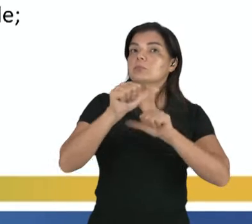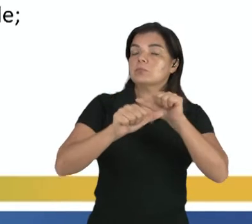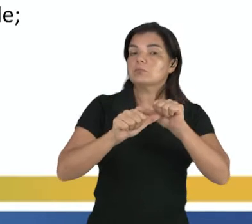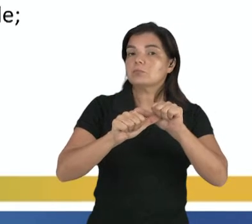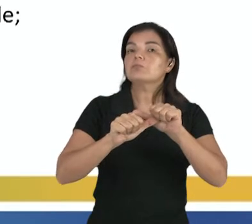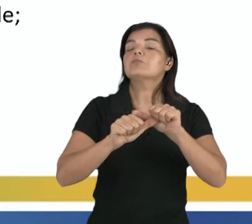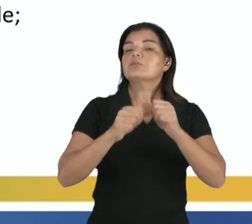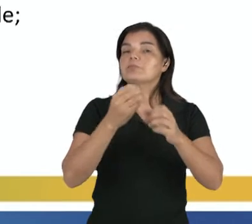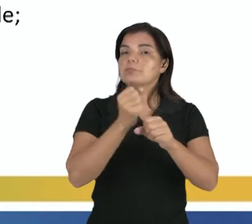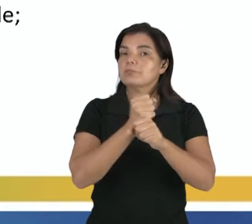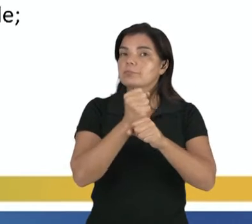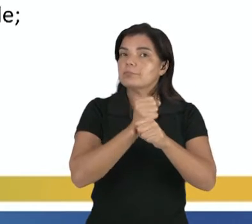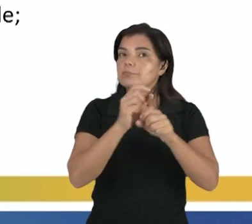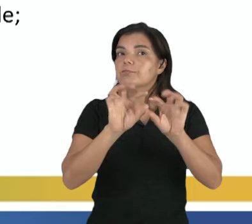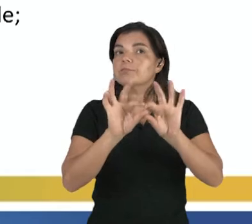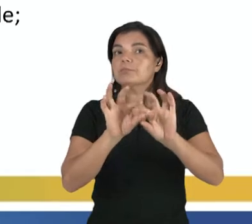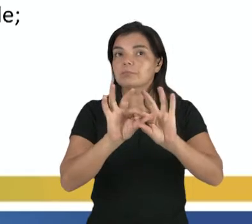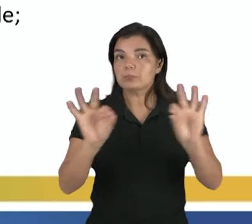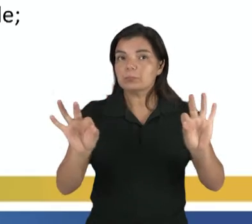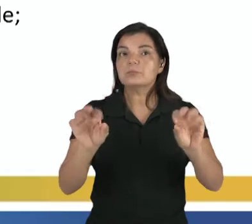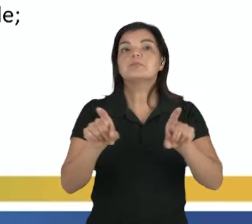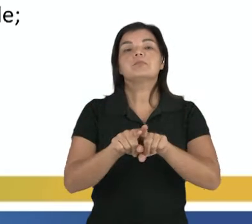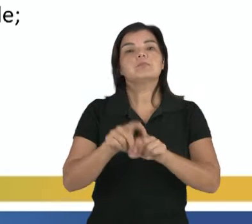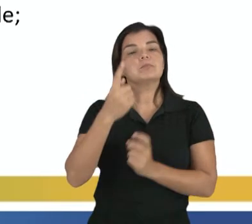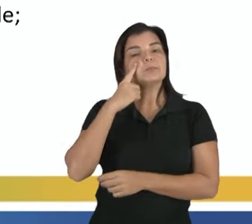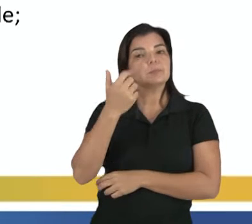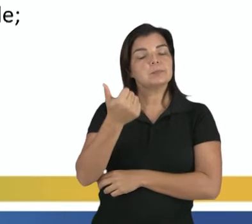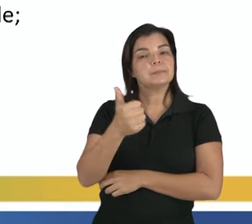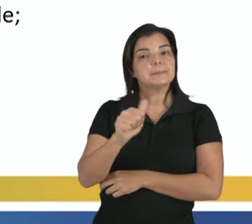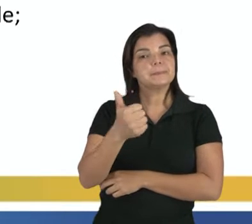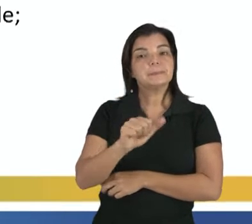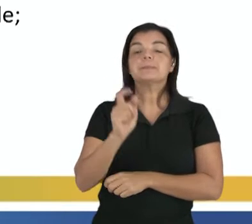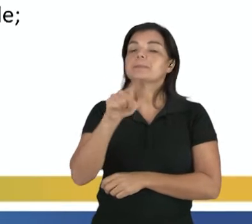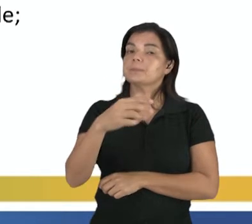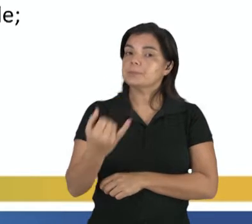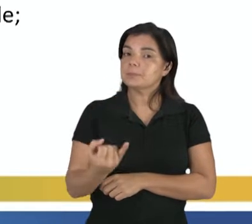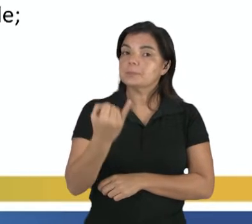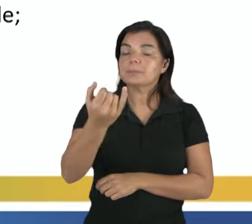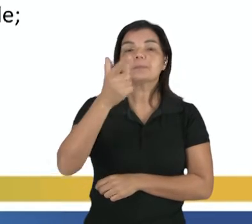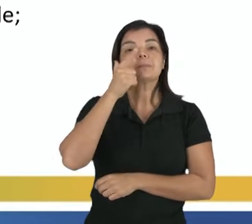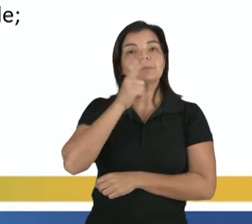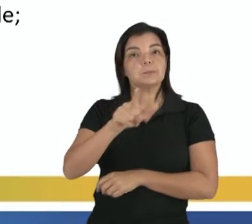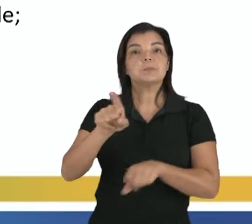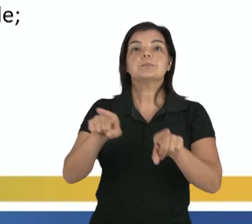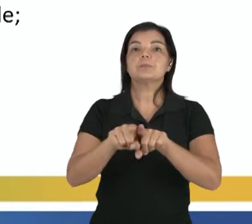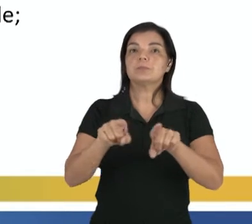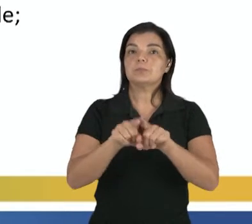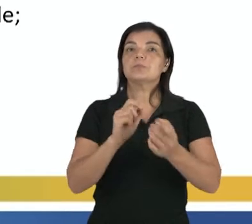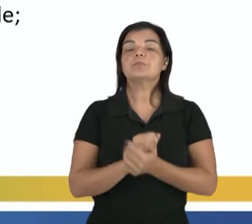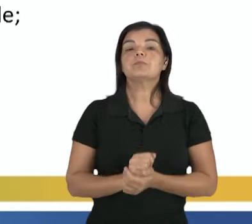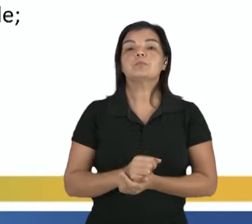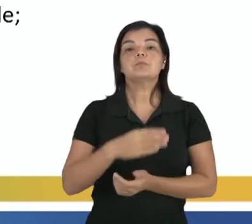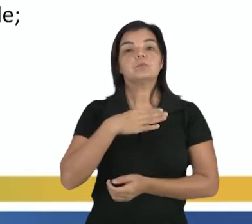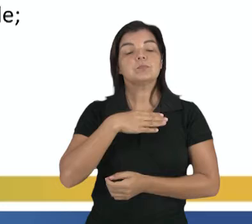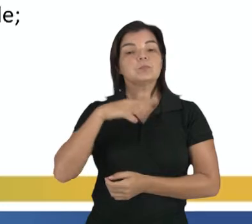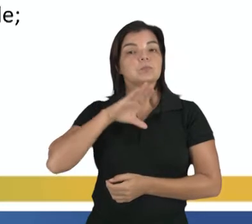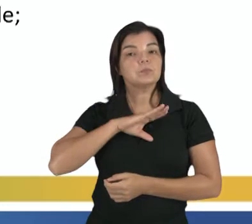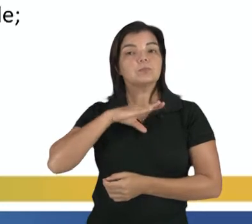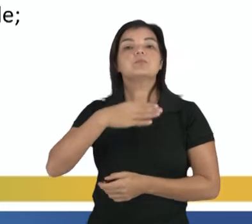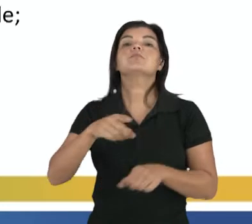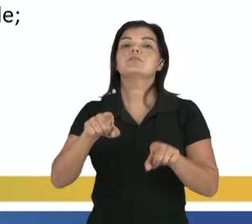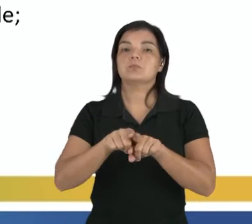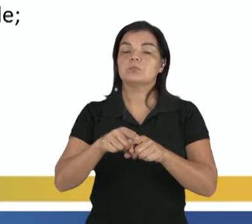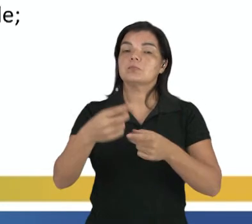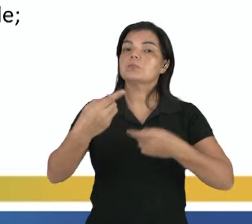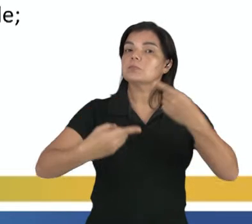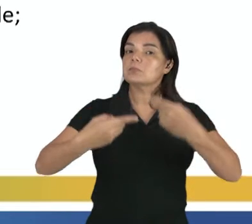ao longo desse tempo. Além disso, é importante para que a gente consiga fazer uma avaliação das ações, das